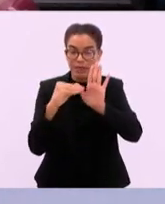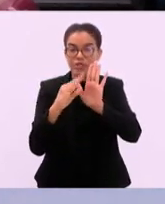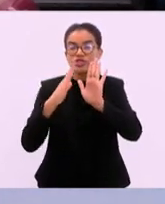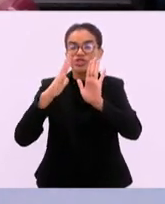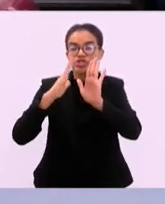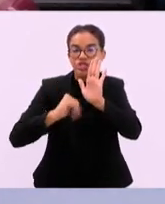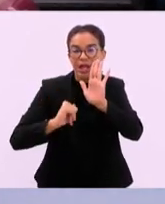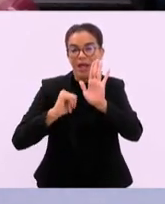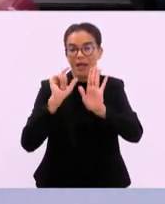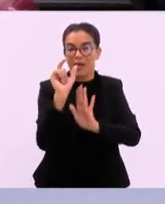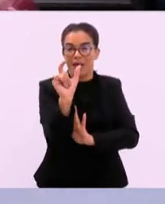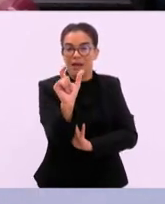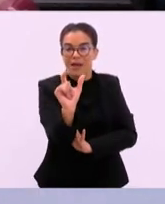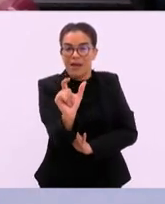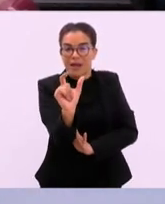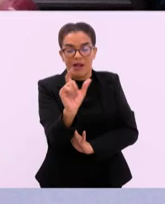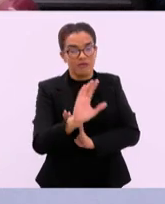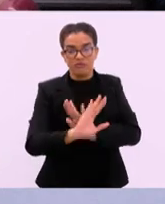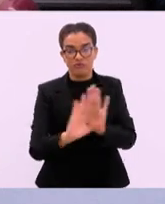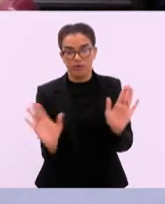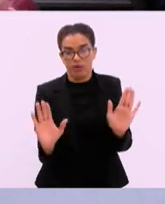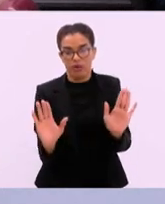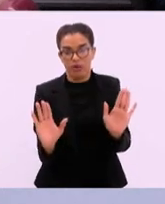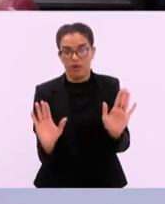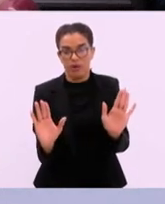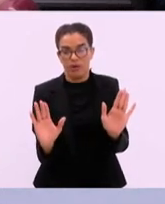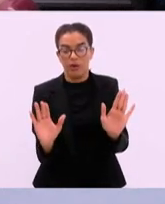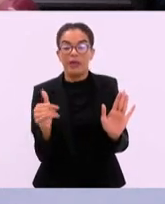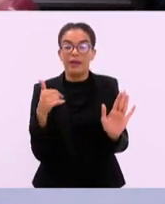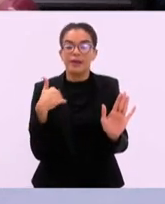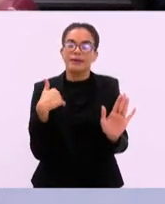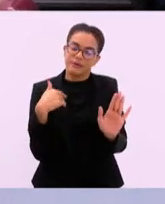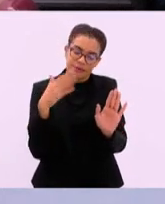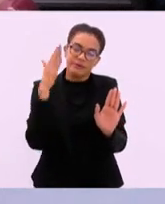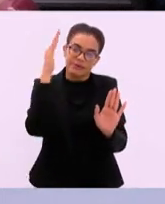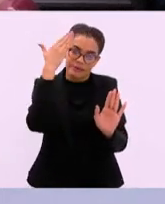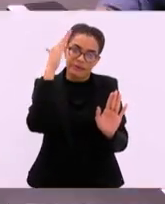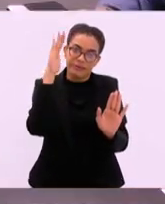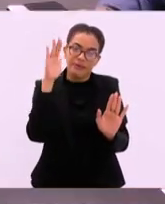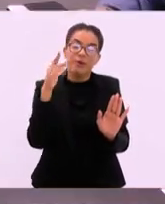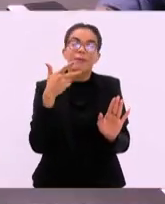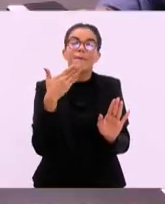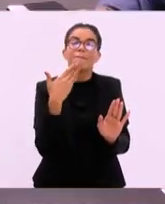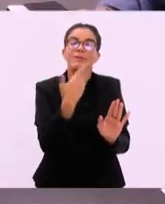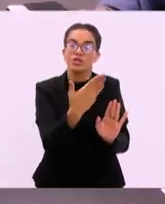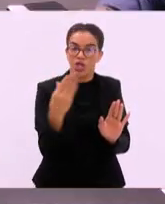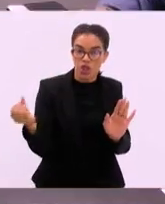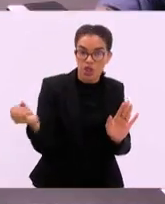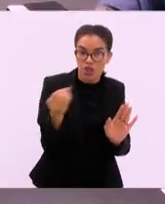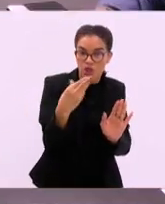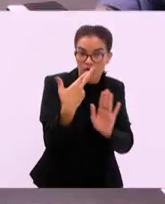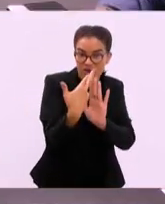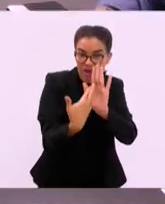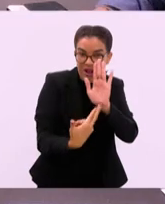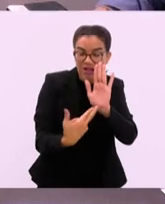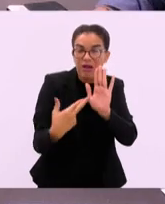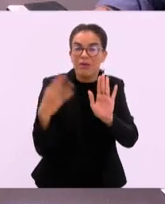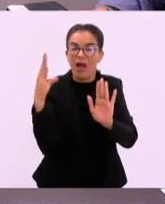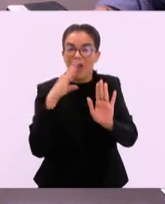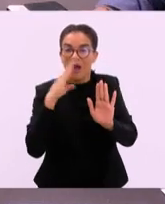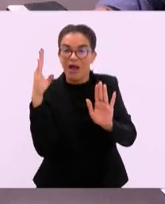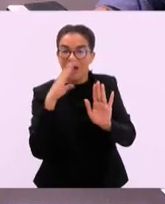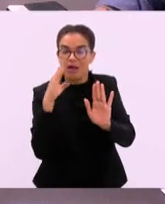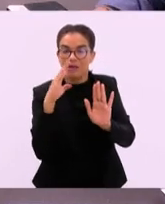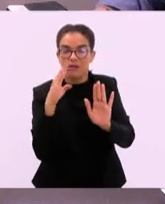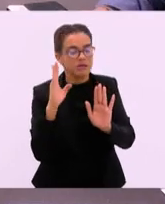retirando a palavra óbice da emenda. Mas eu digo para designar um novo relator por conta de celeridade. Não,